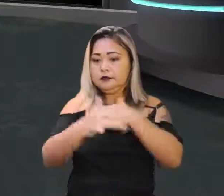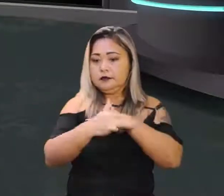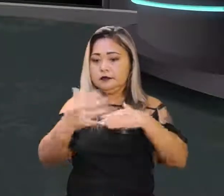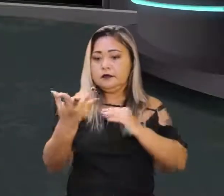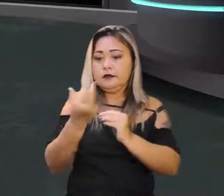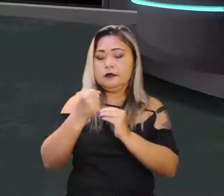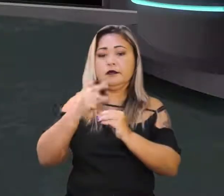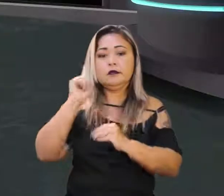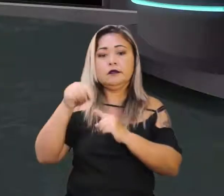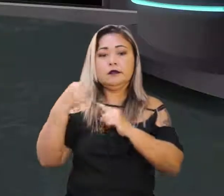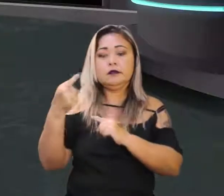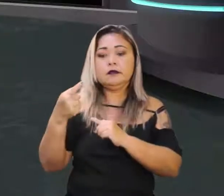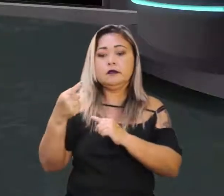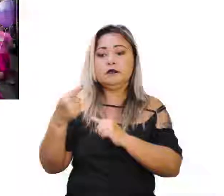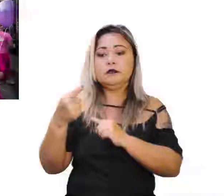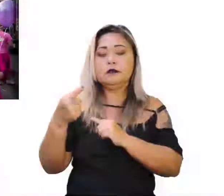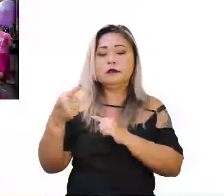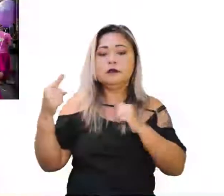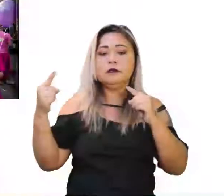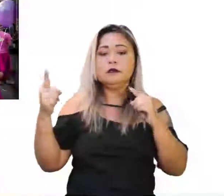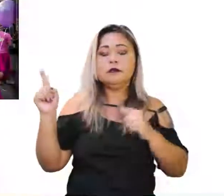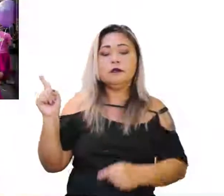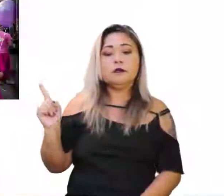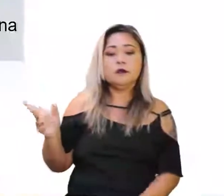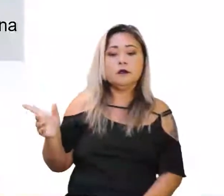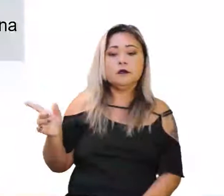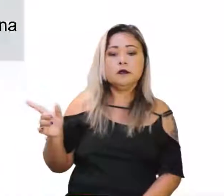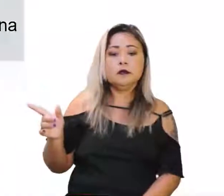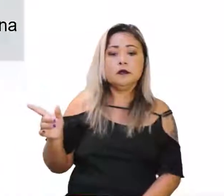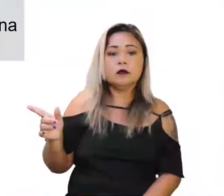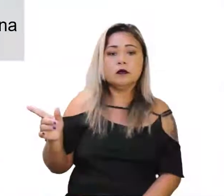né? Vamos voltar lá no texto. Arte urbana, né? Isso.